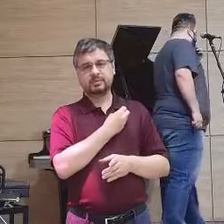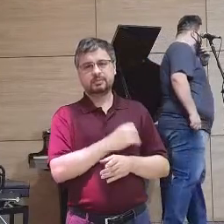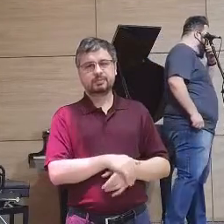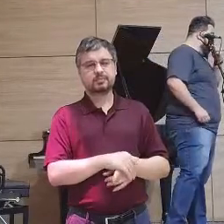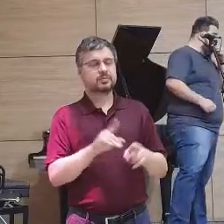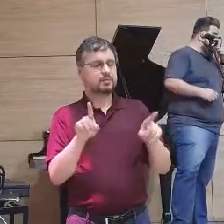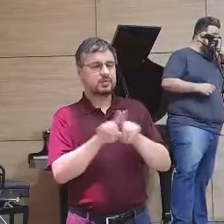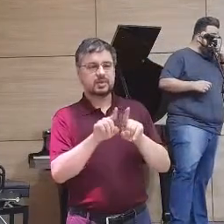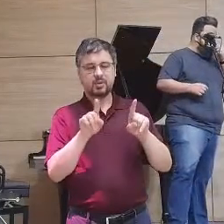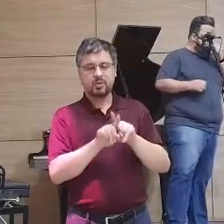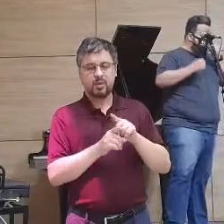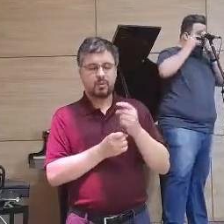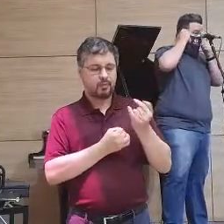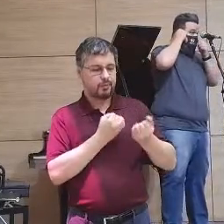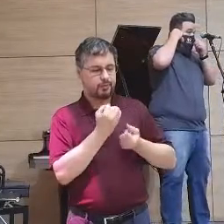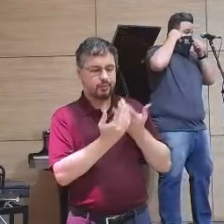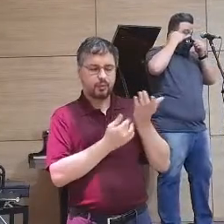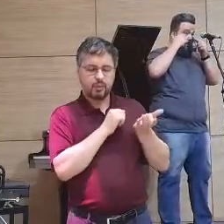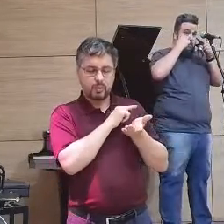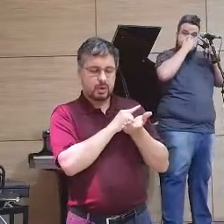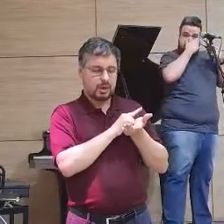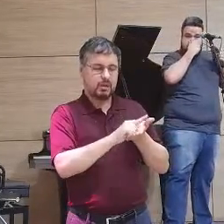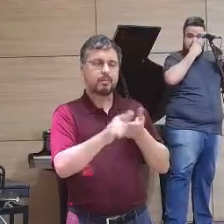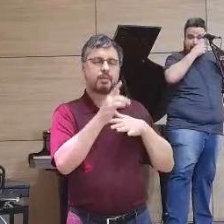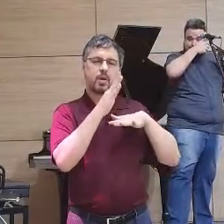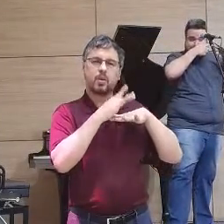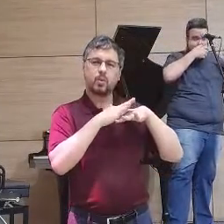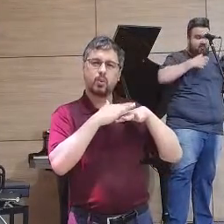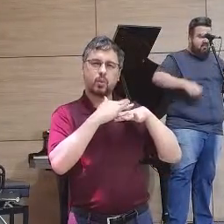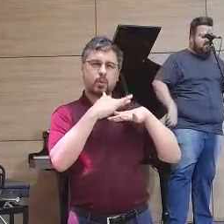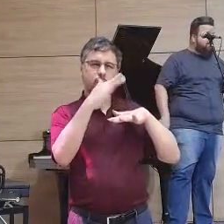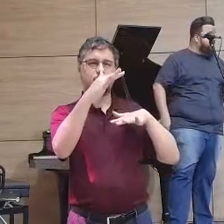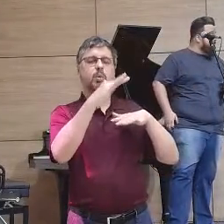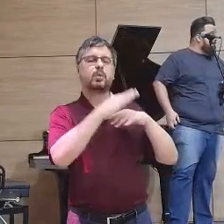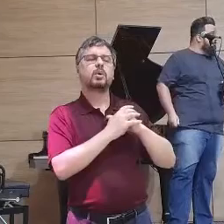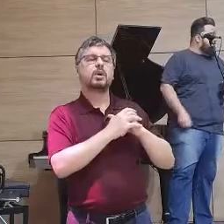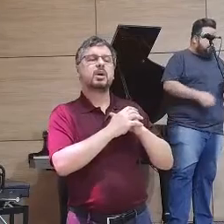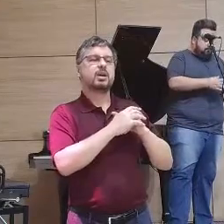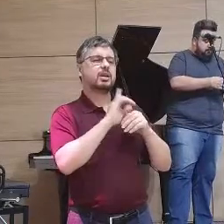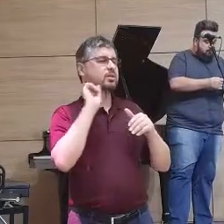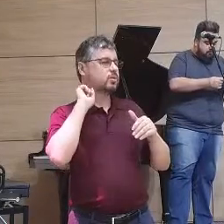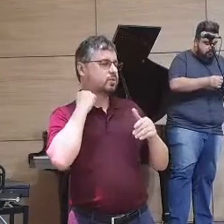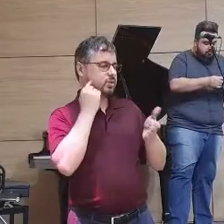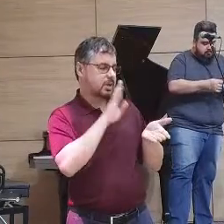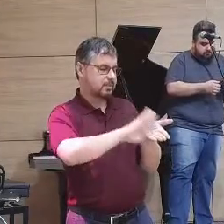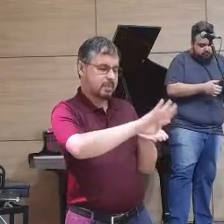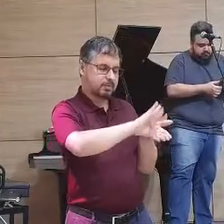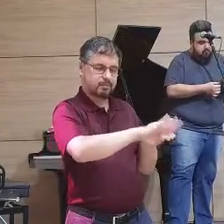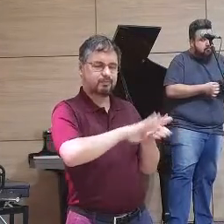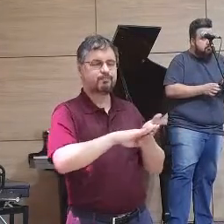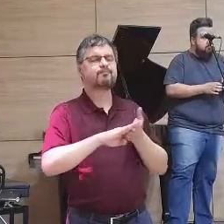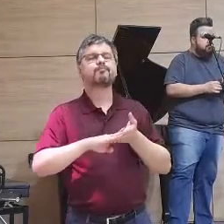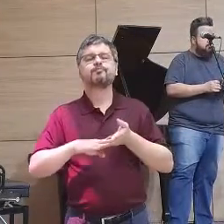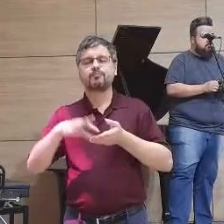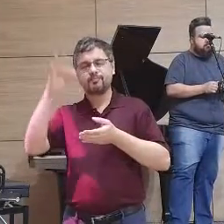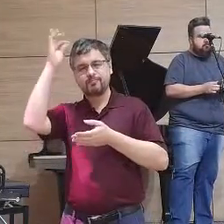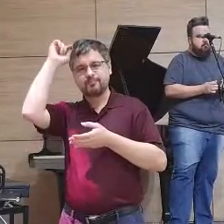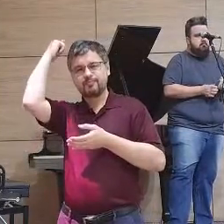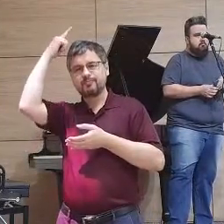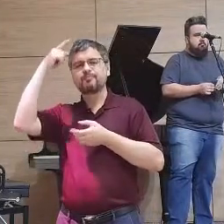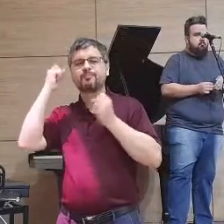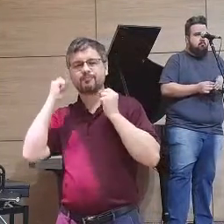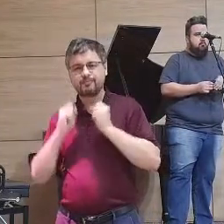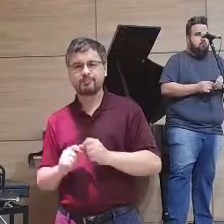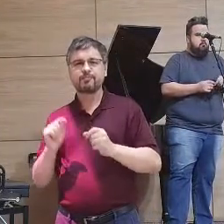fogo de pura o ouro e coloca a história de lado o espírito santo pode fazer isso hoje na sua vida